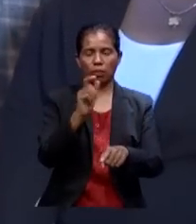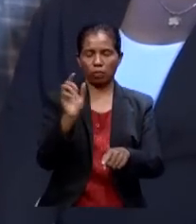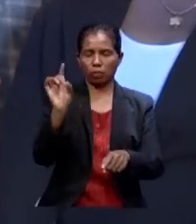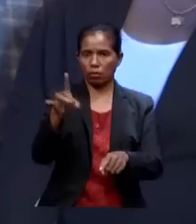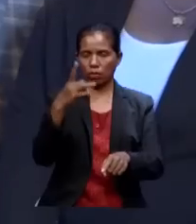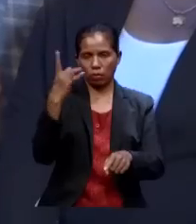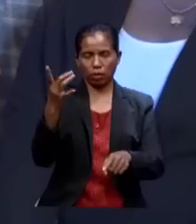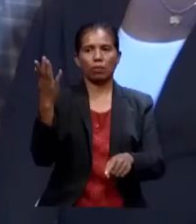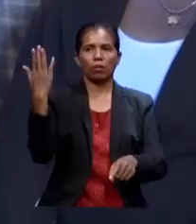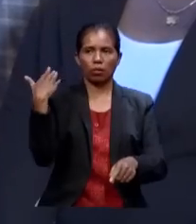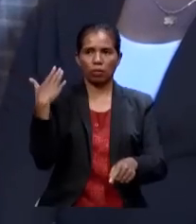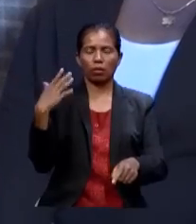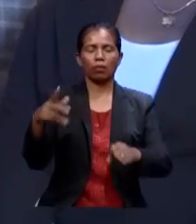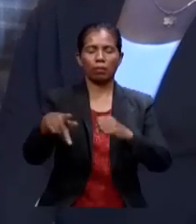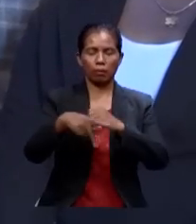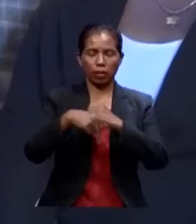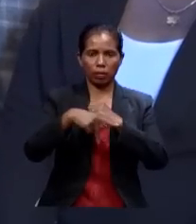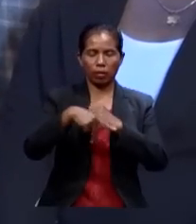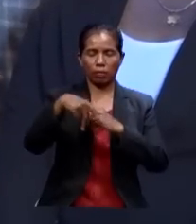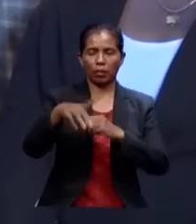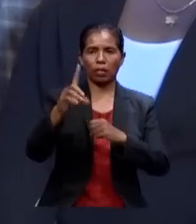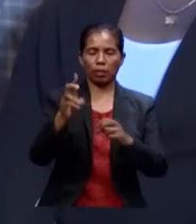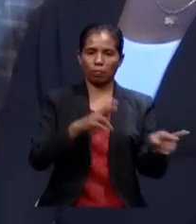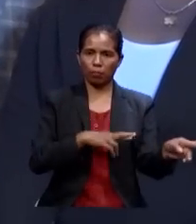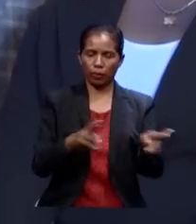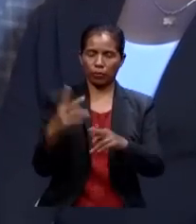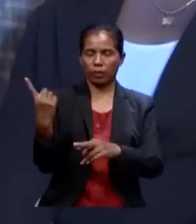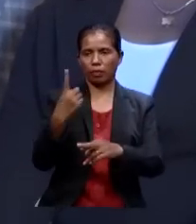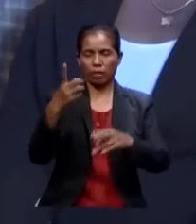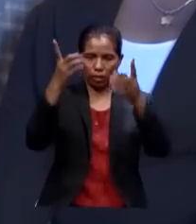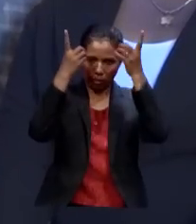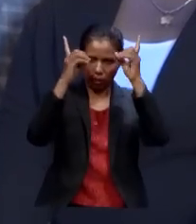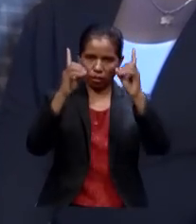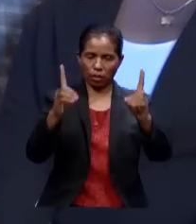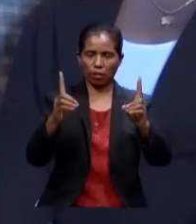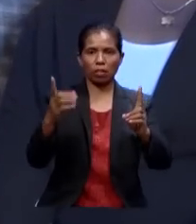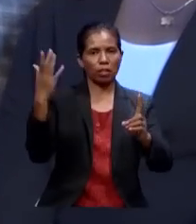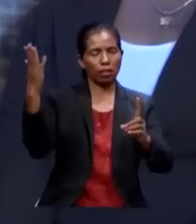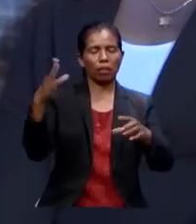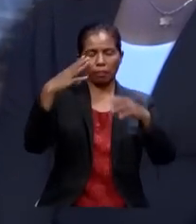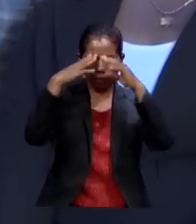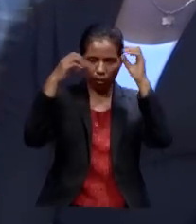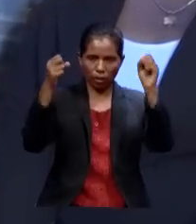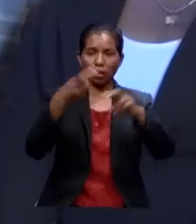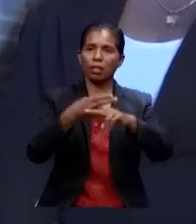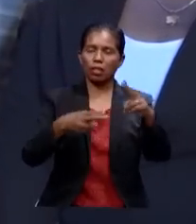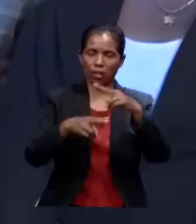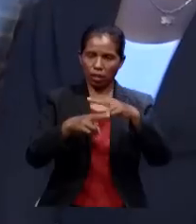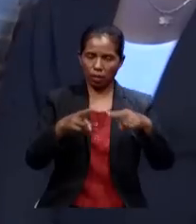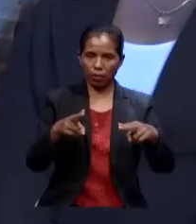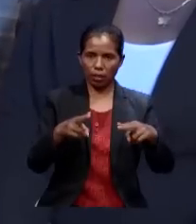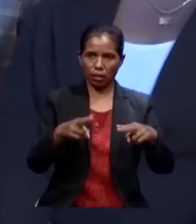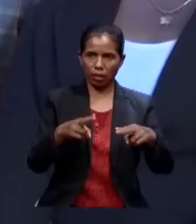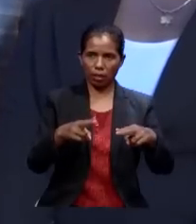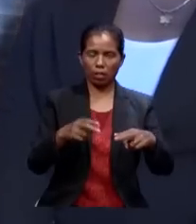liwa partido democrático pronto na fati decisão ia presidente ne liman atu bairua